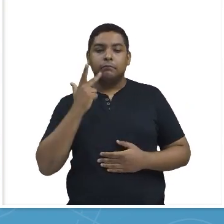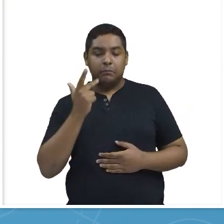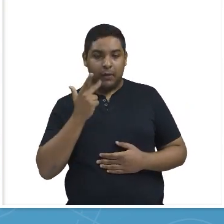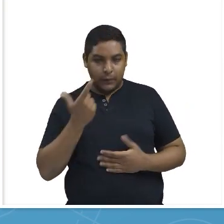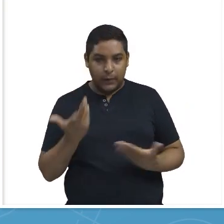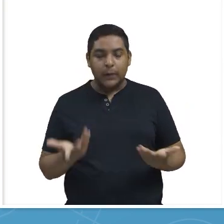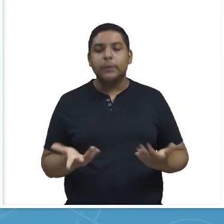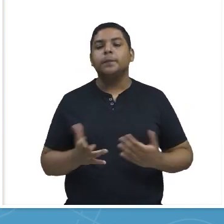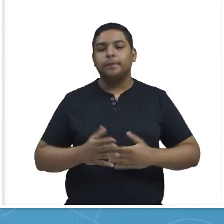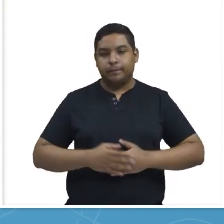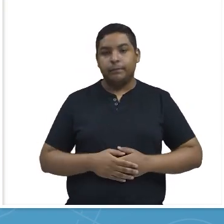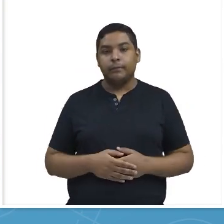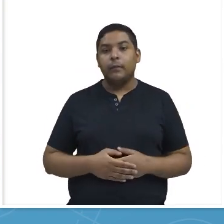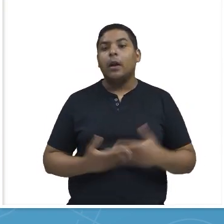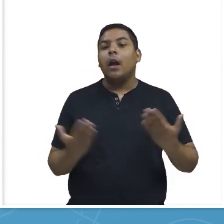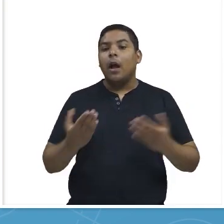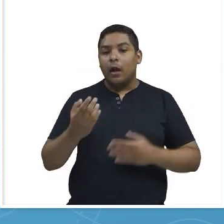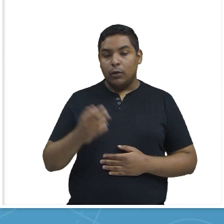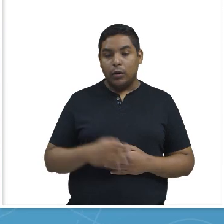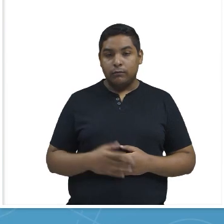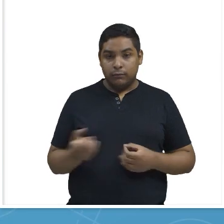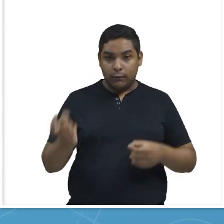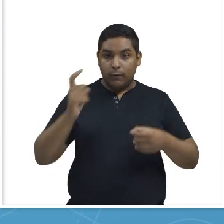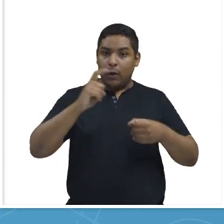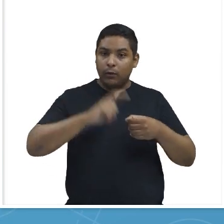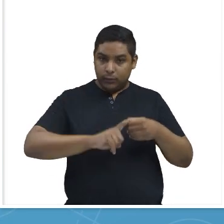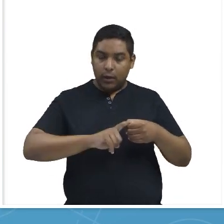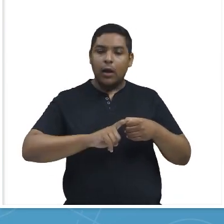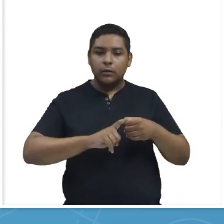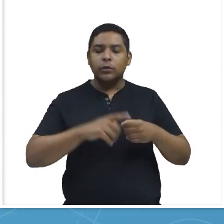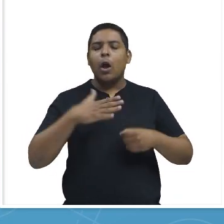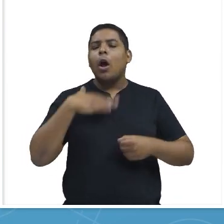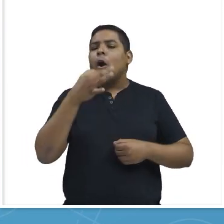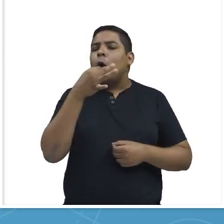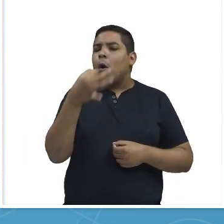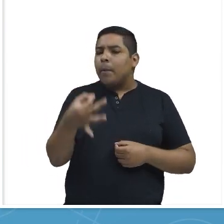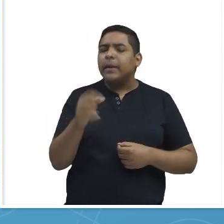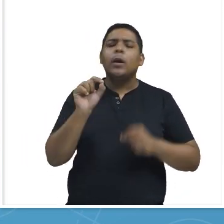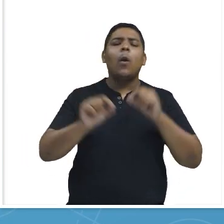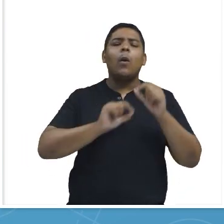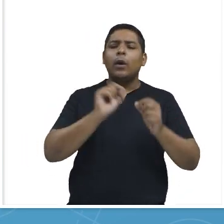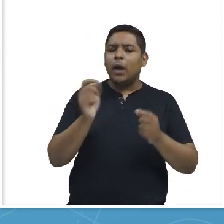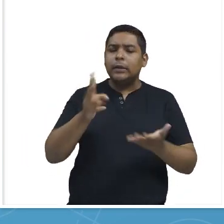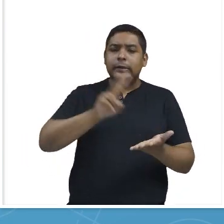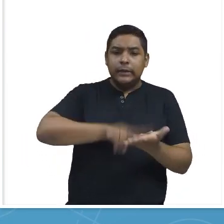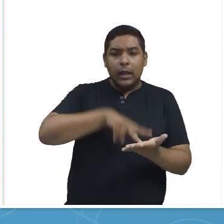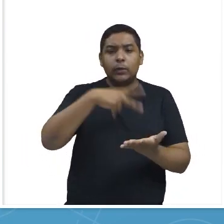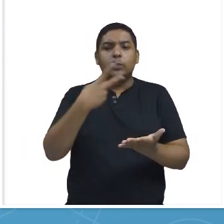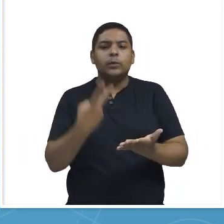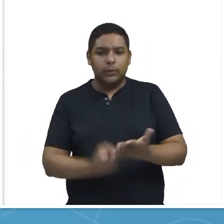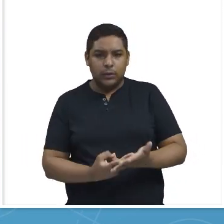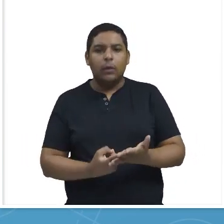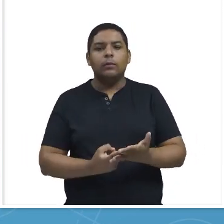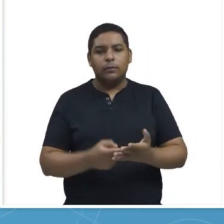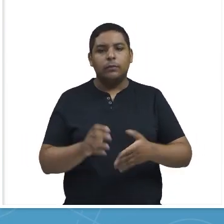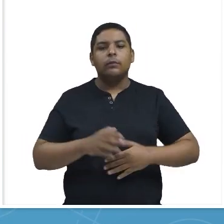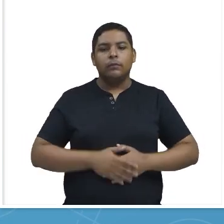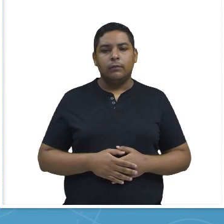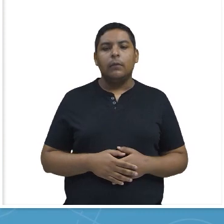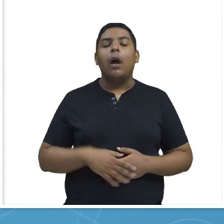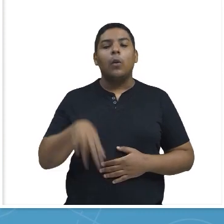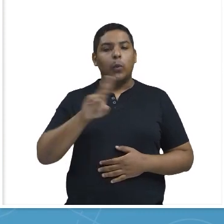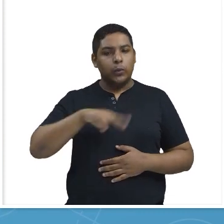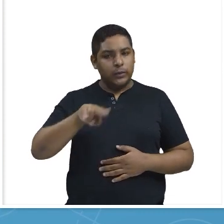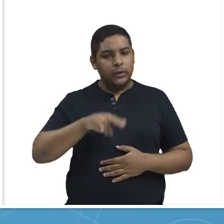Então agora a gente vai voltar um pouquinho mais com ele novamente. Eu vou só comentar o que elas estão falando aí nesse diálogo, porque elas estão utilizando o futuro com be going